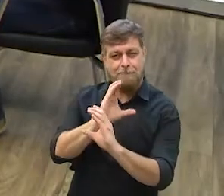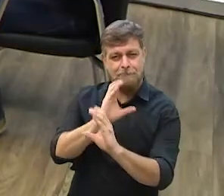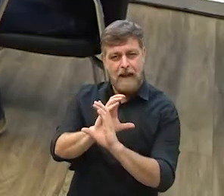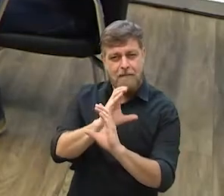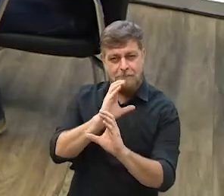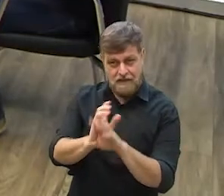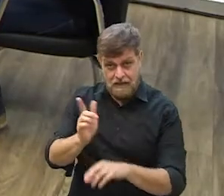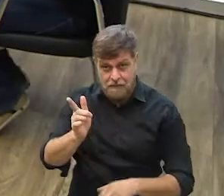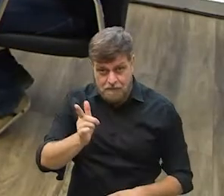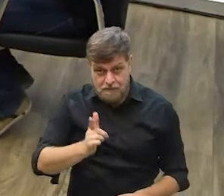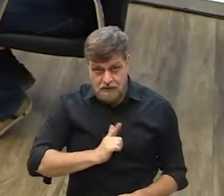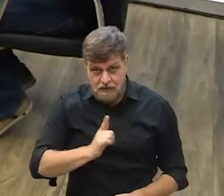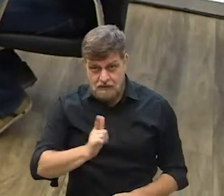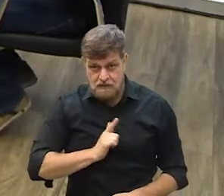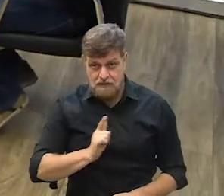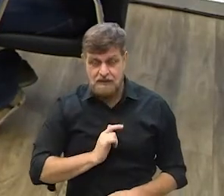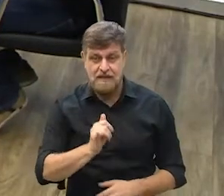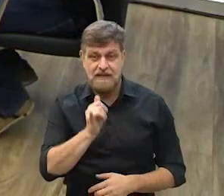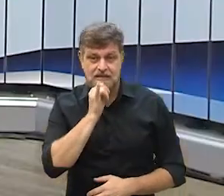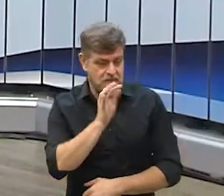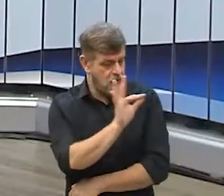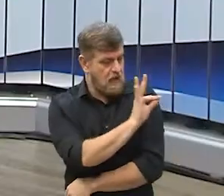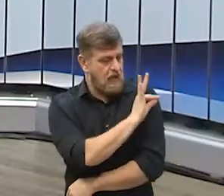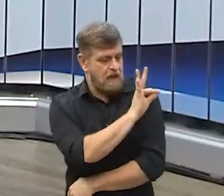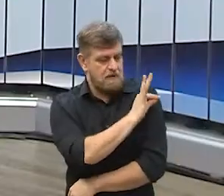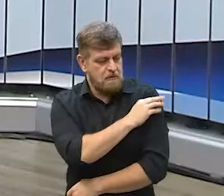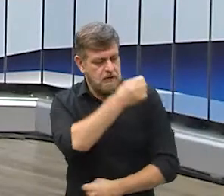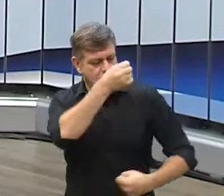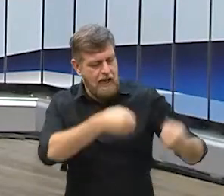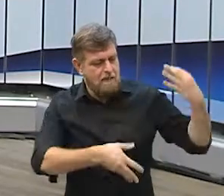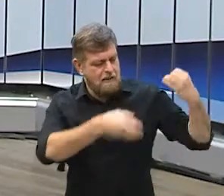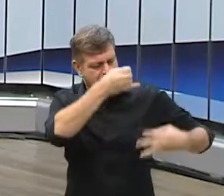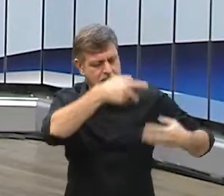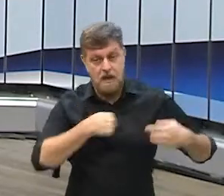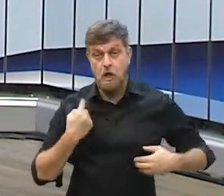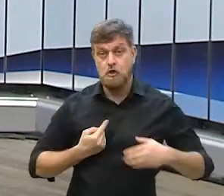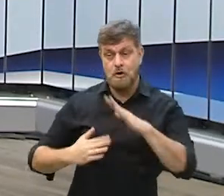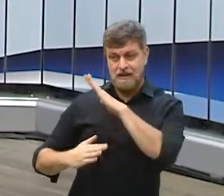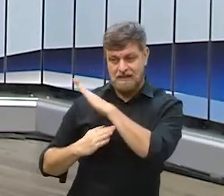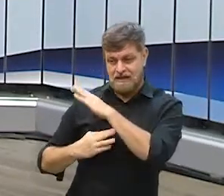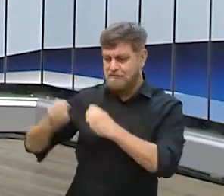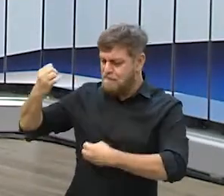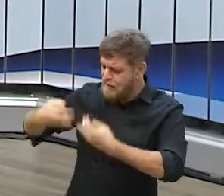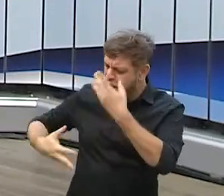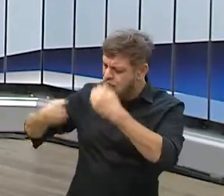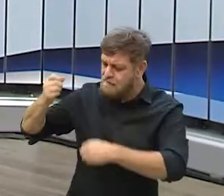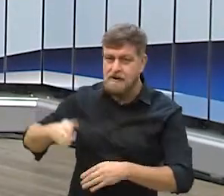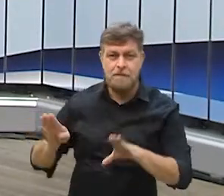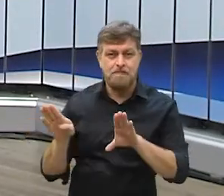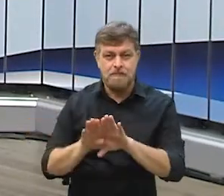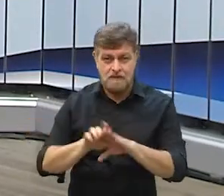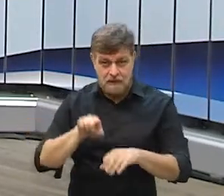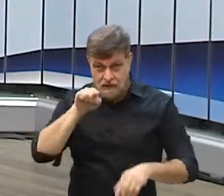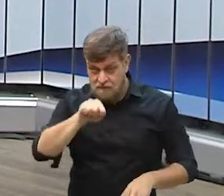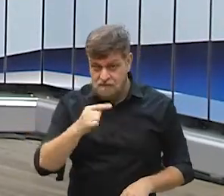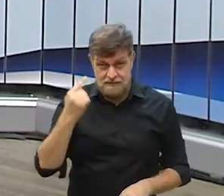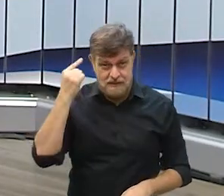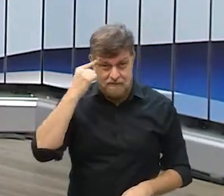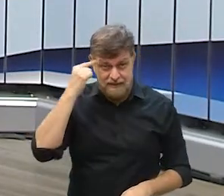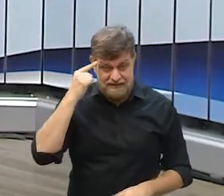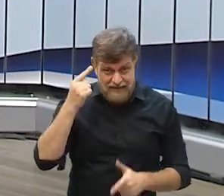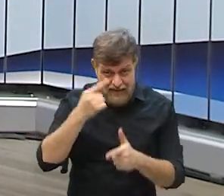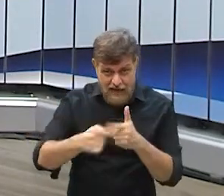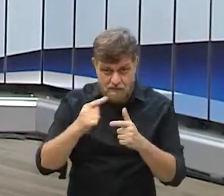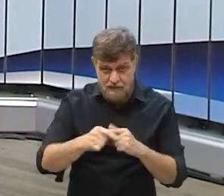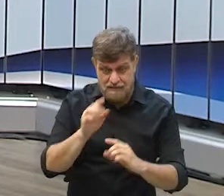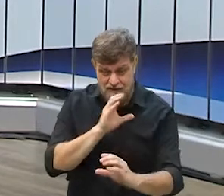comunicação de prefeitura, mesmo aqui da Câmara de Campinas, de todos os órgãos, você encara isso como um